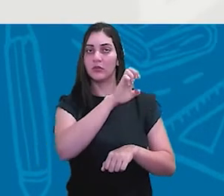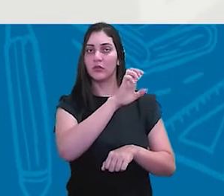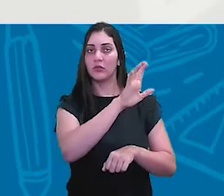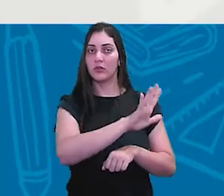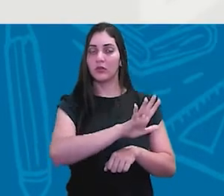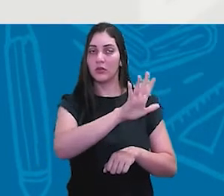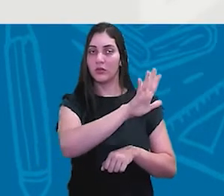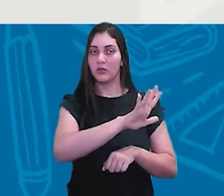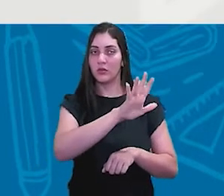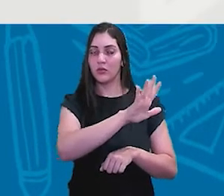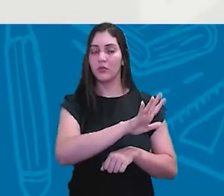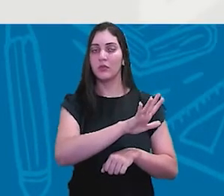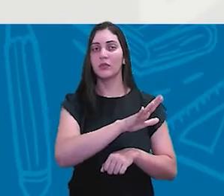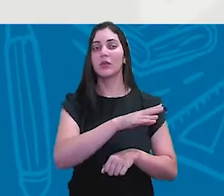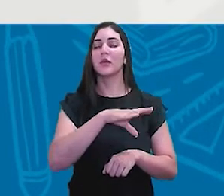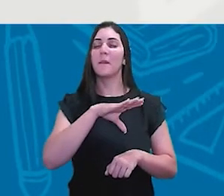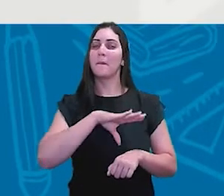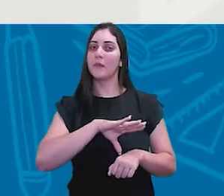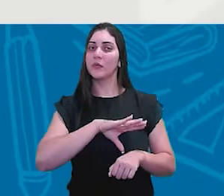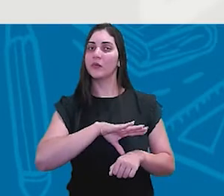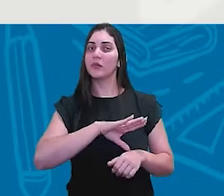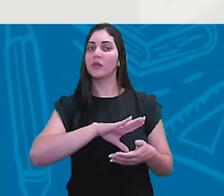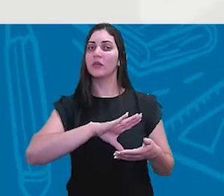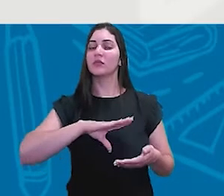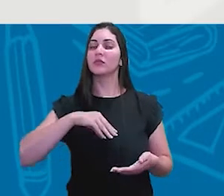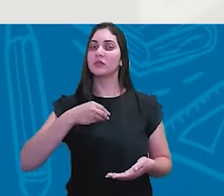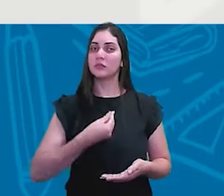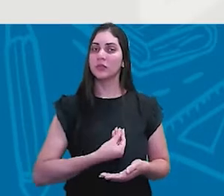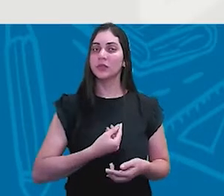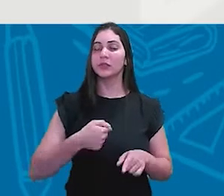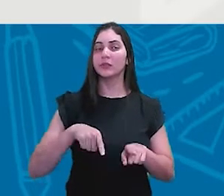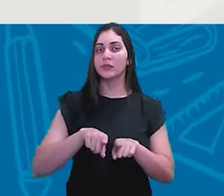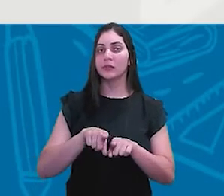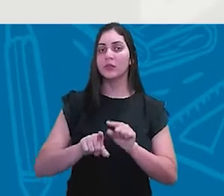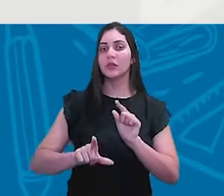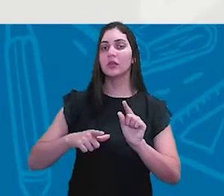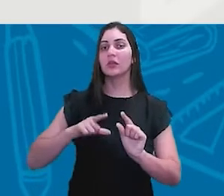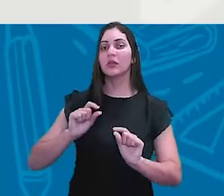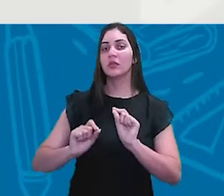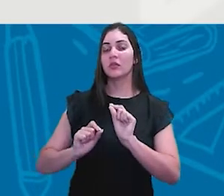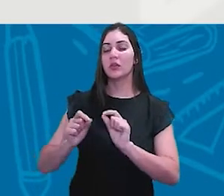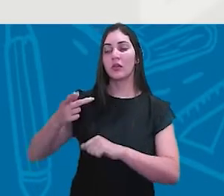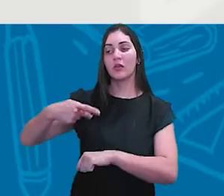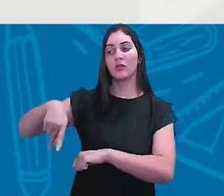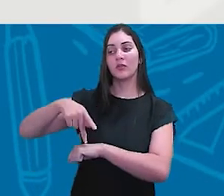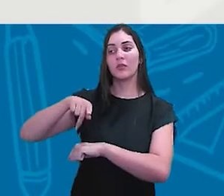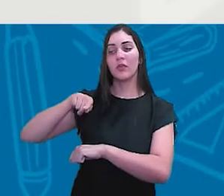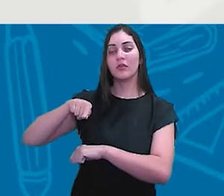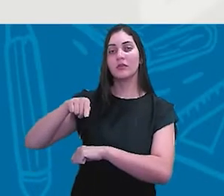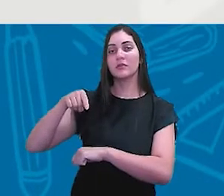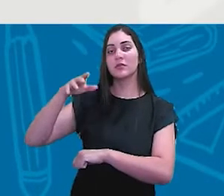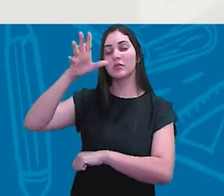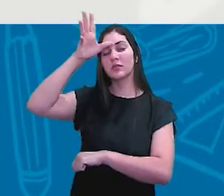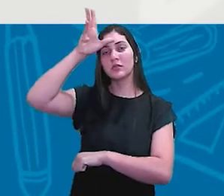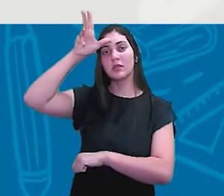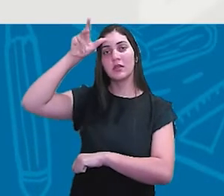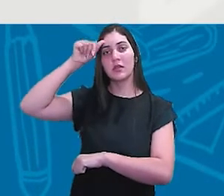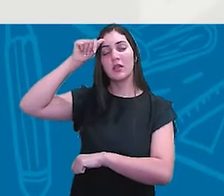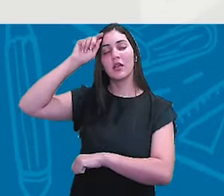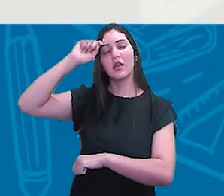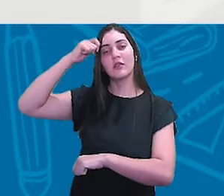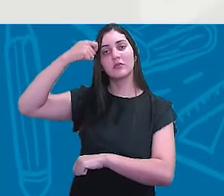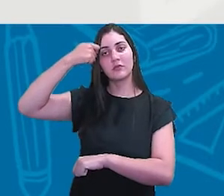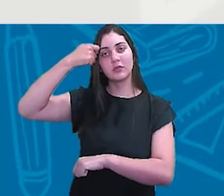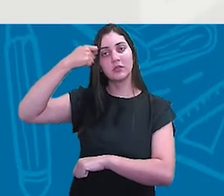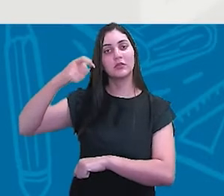Península Ibérica, Portugal, Espanha, como o país africano, né? Então, ele